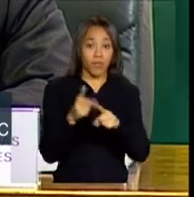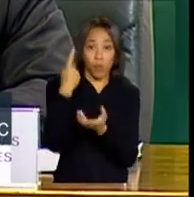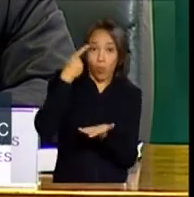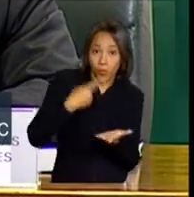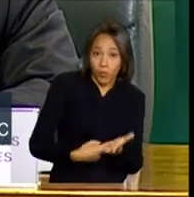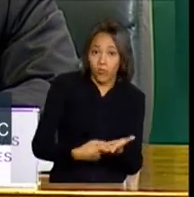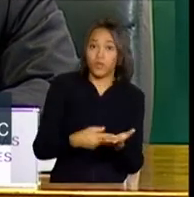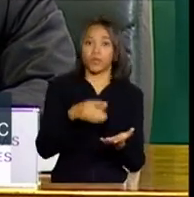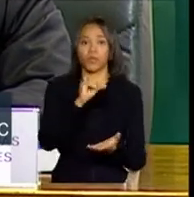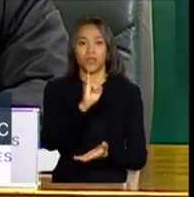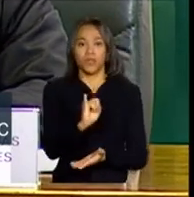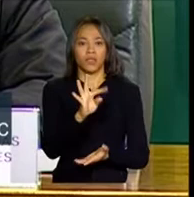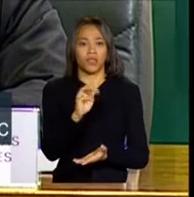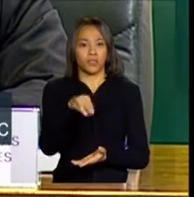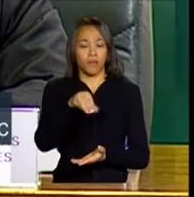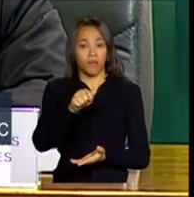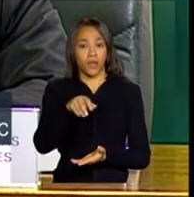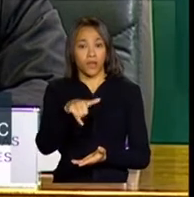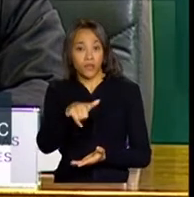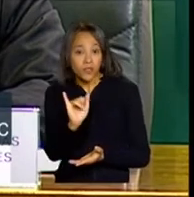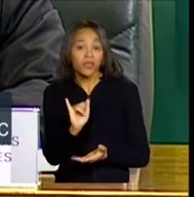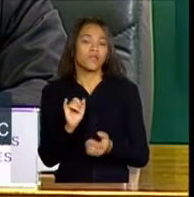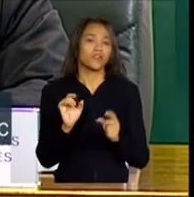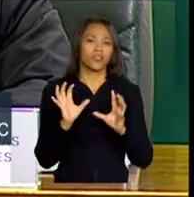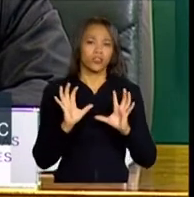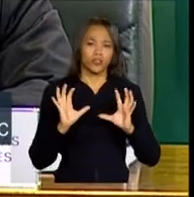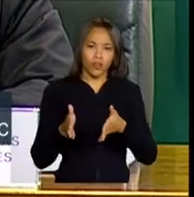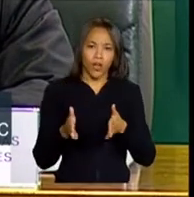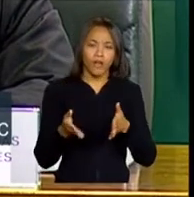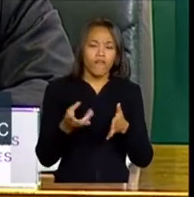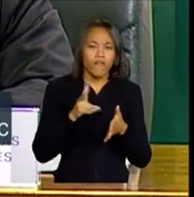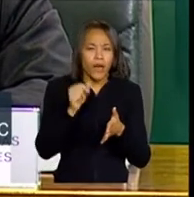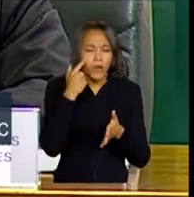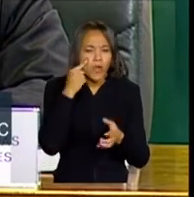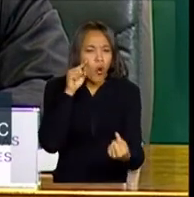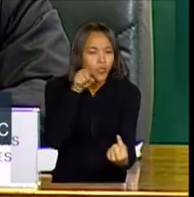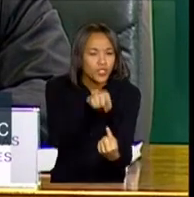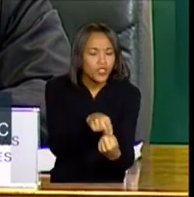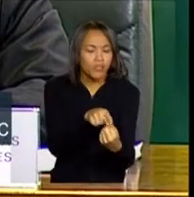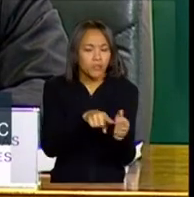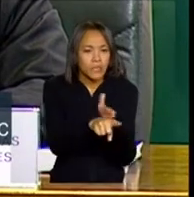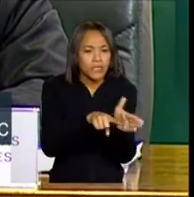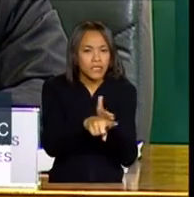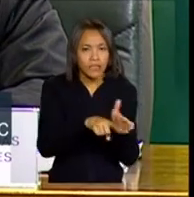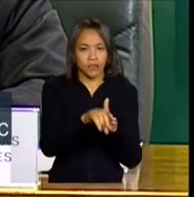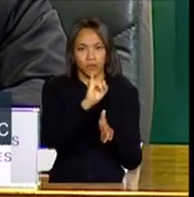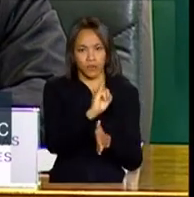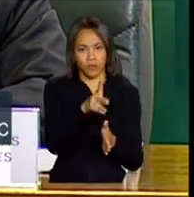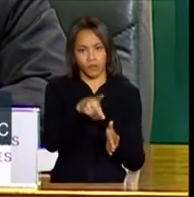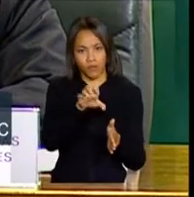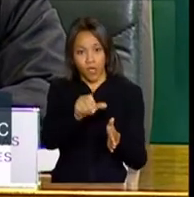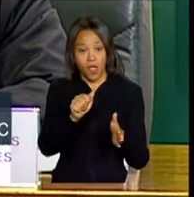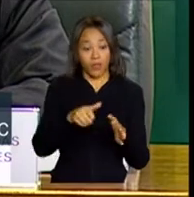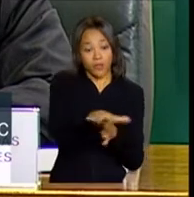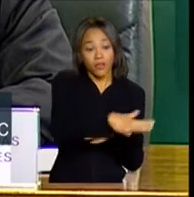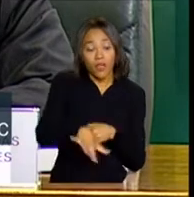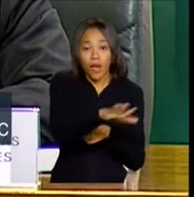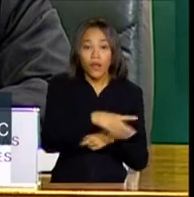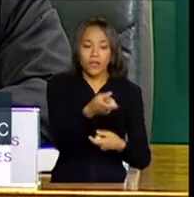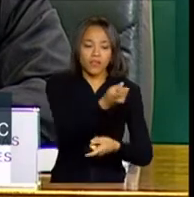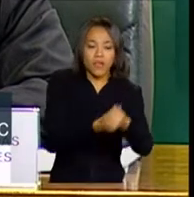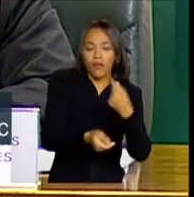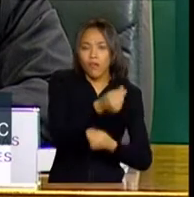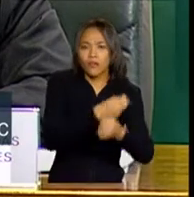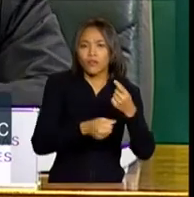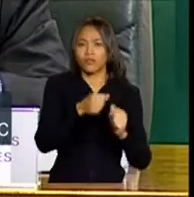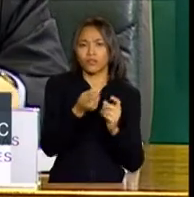e o ipea por sua vez viabilizará a realização de estudos e pesquisas de interesse Muito no campo das relações econômicas